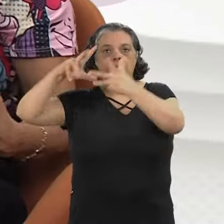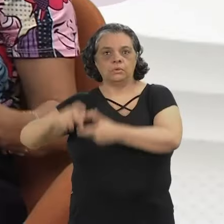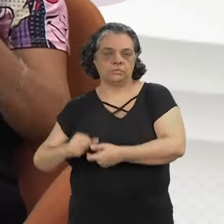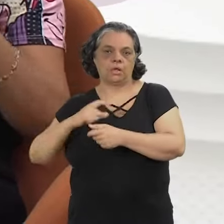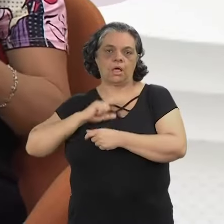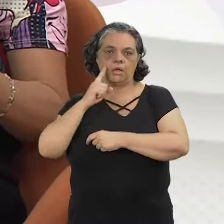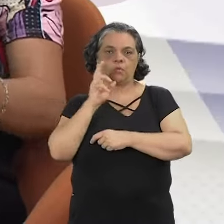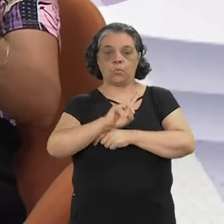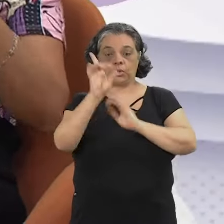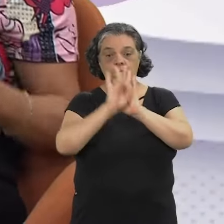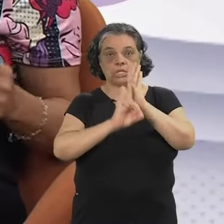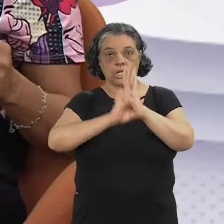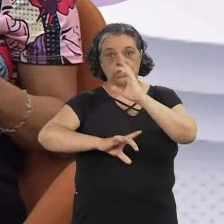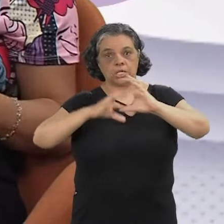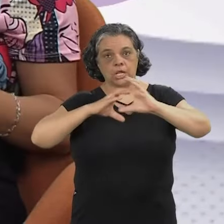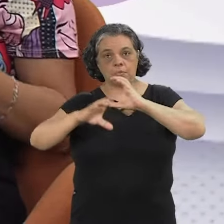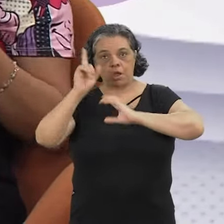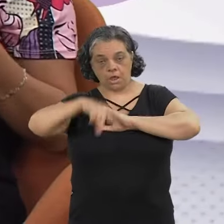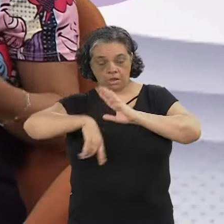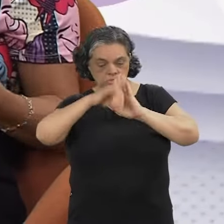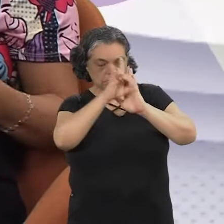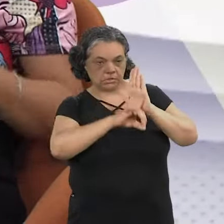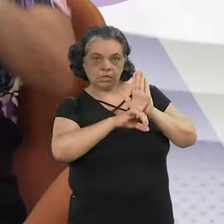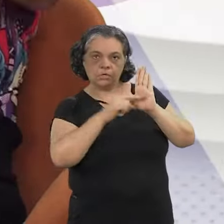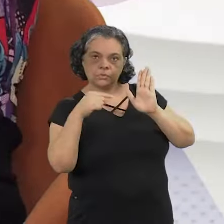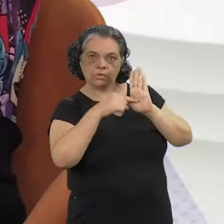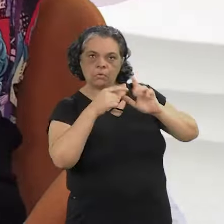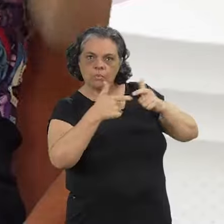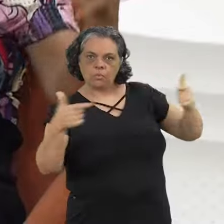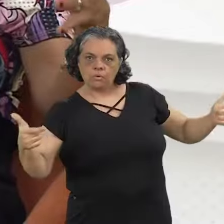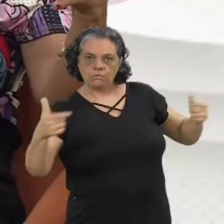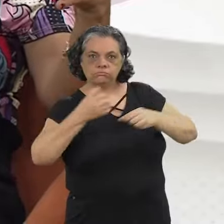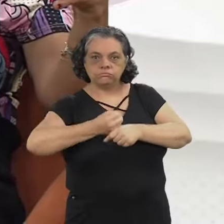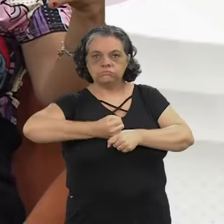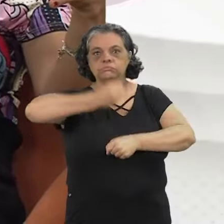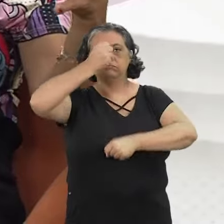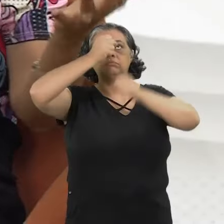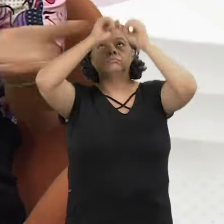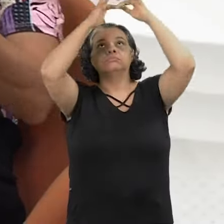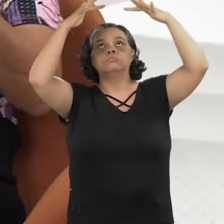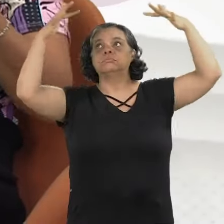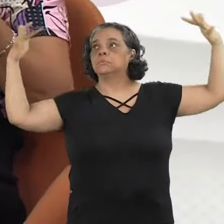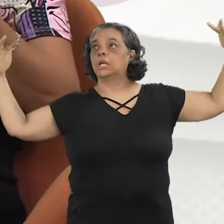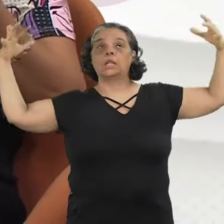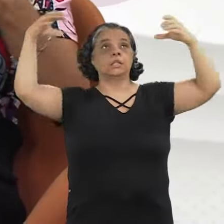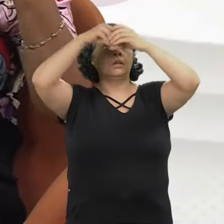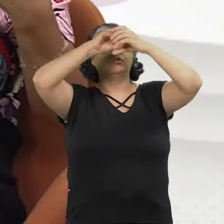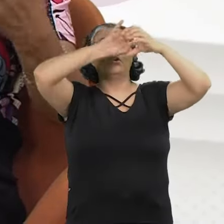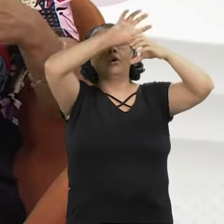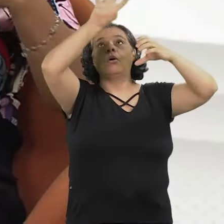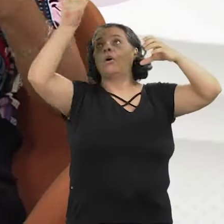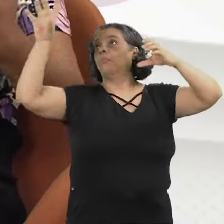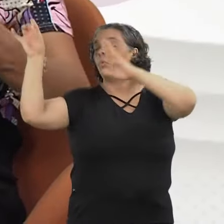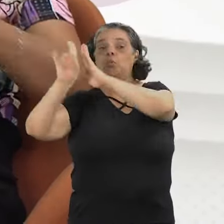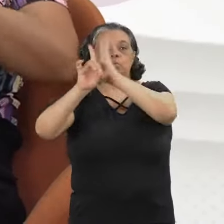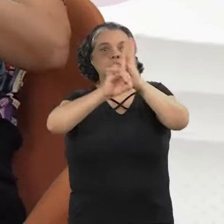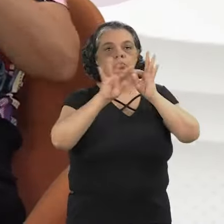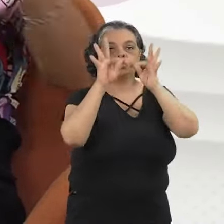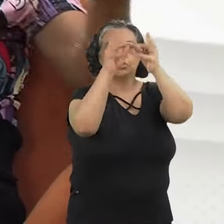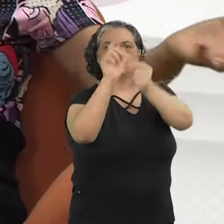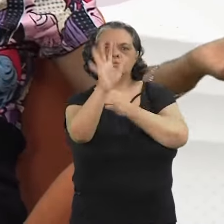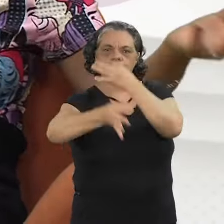planeta E aí o direito humano à comunicação ele é esse direito que é um grande guarda-chuva dentro dele né cabem outros